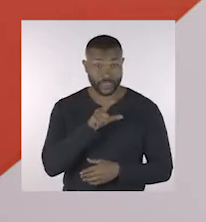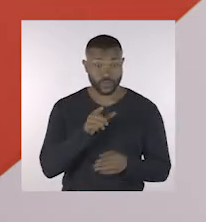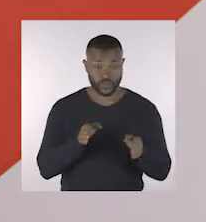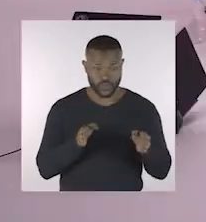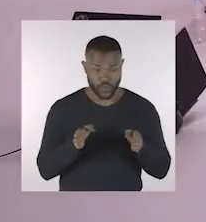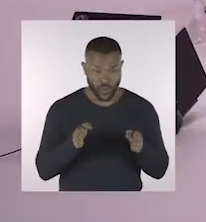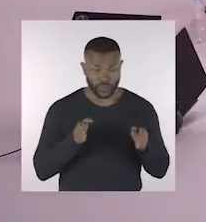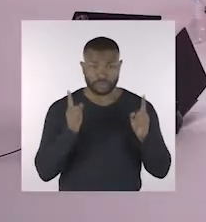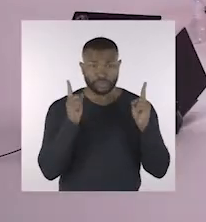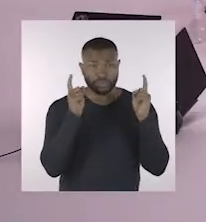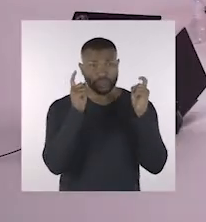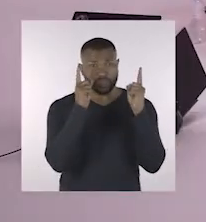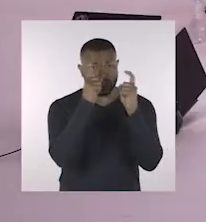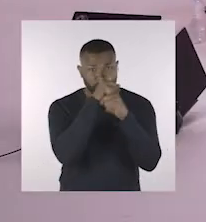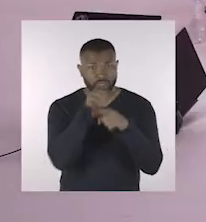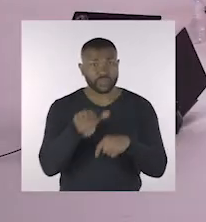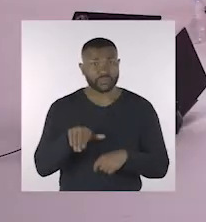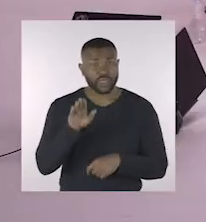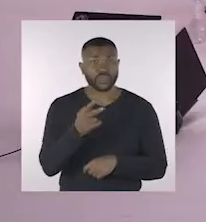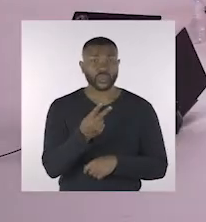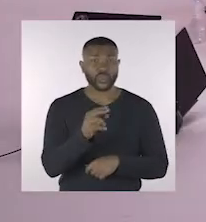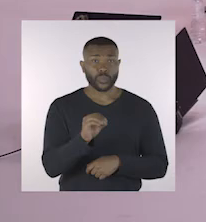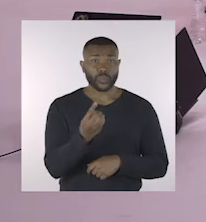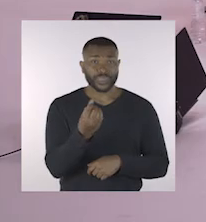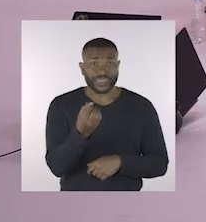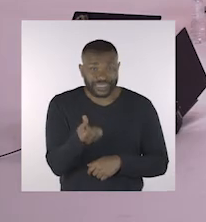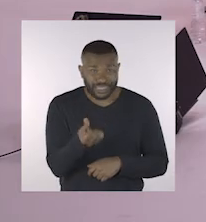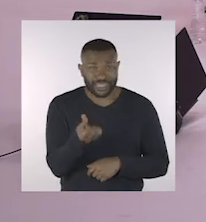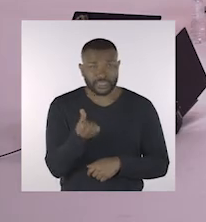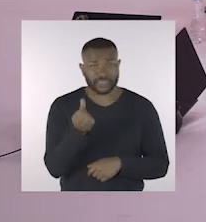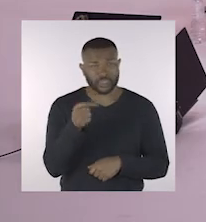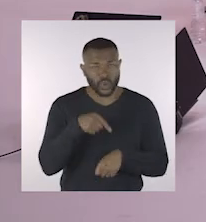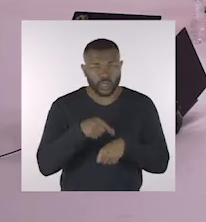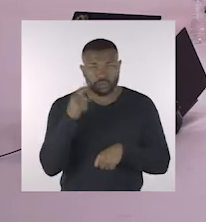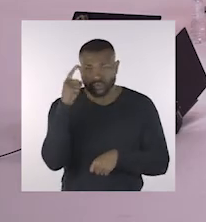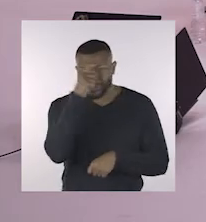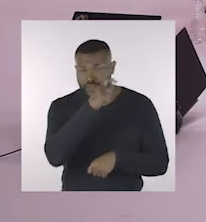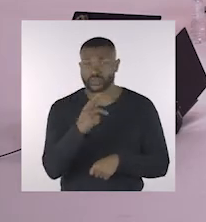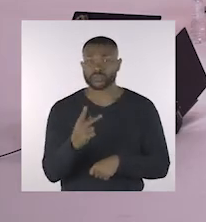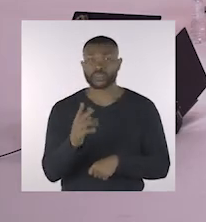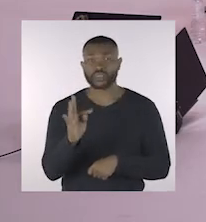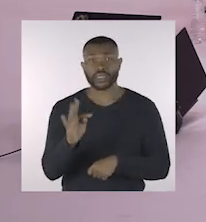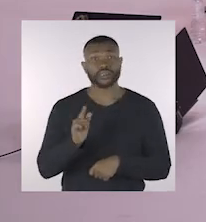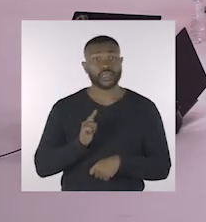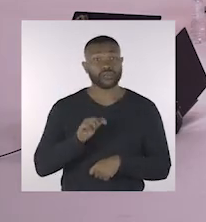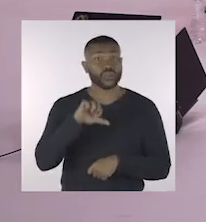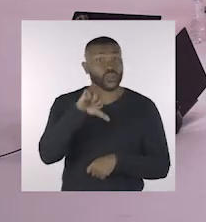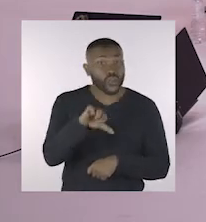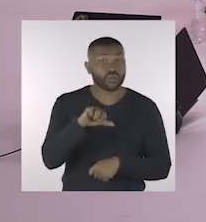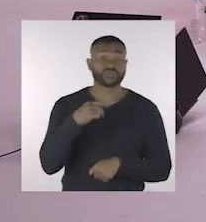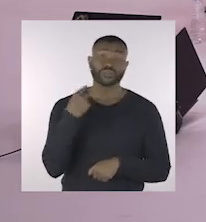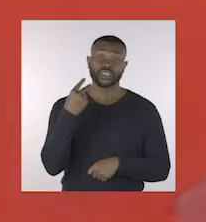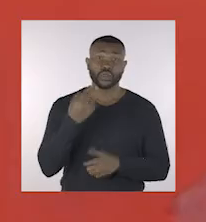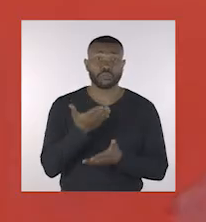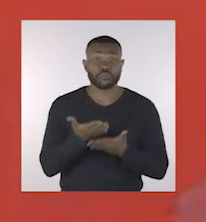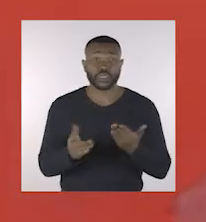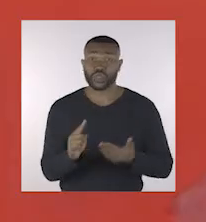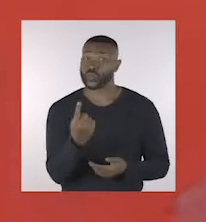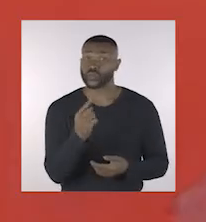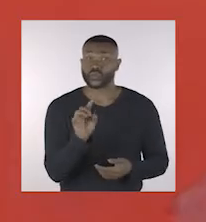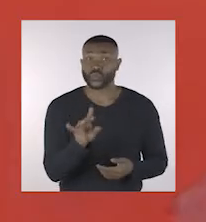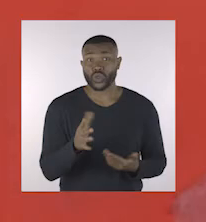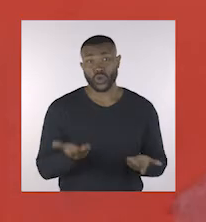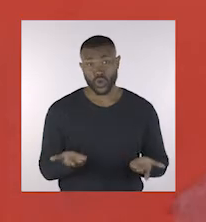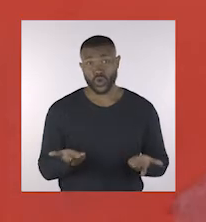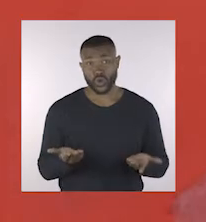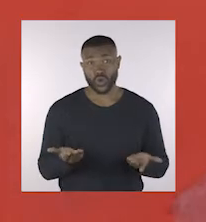naquele momento mais difícil 2016 que o momento mais difícil do PT nós fizemos nove vereadores a gente perder